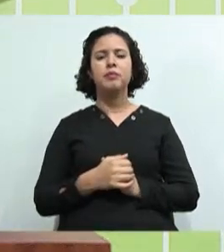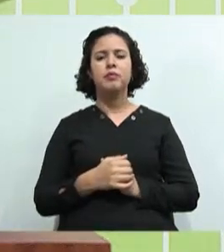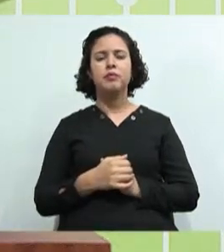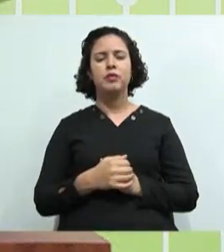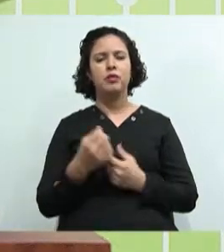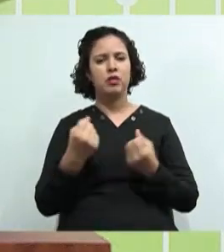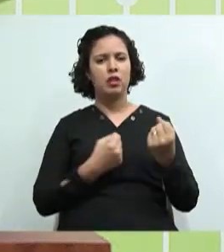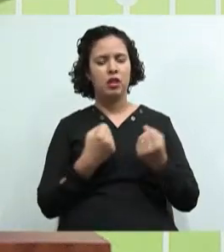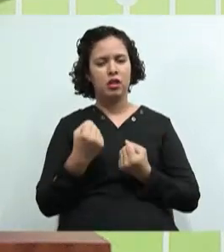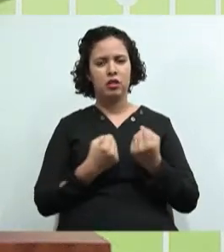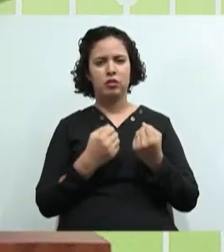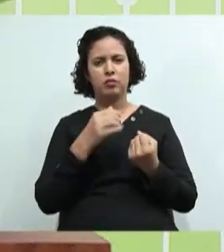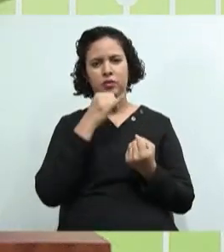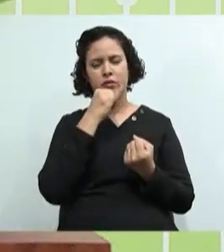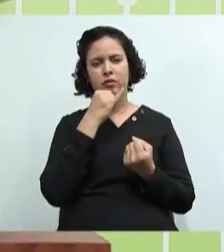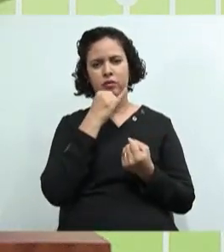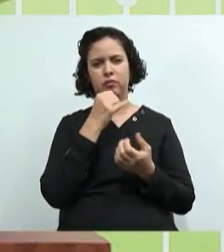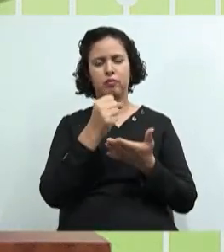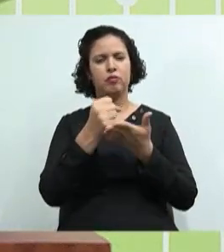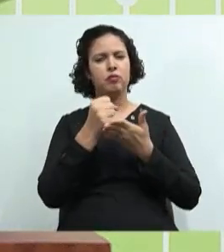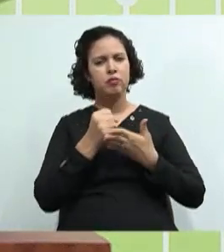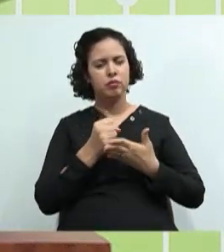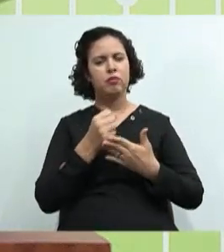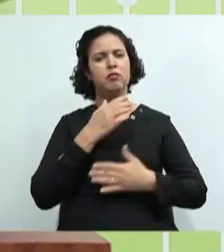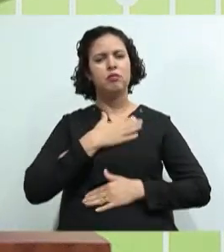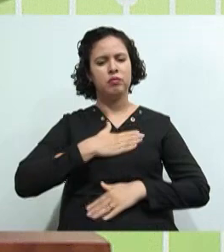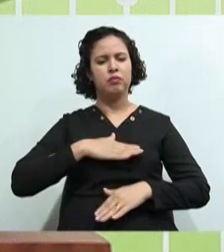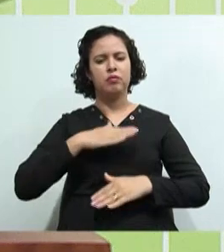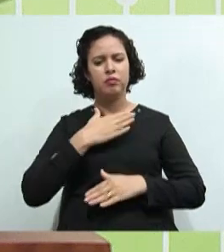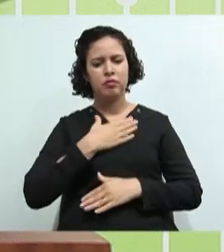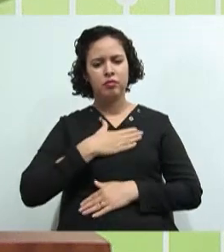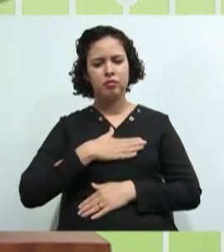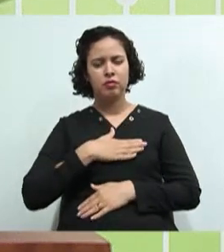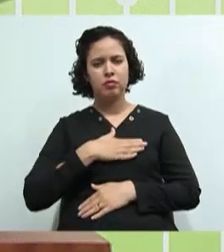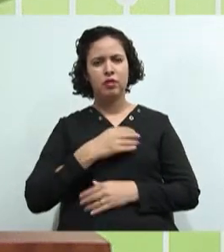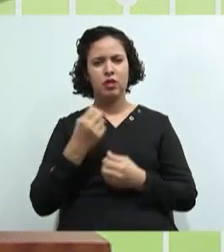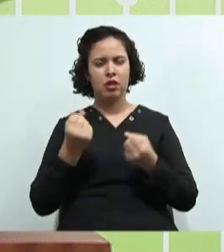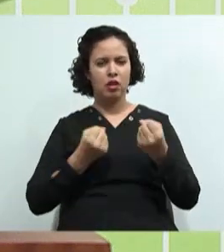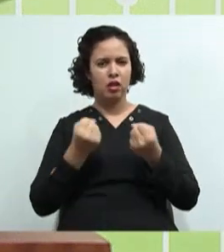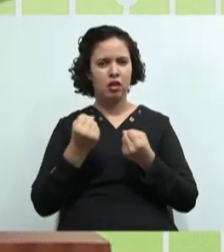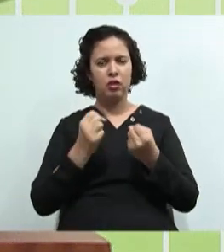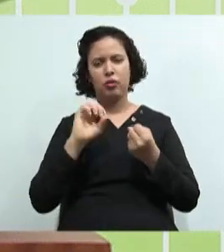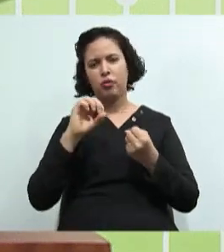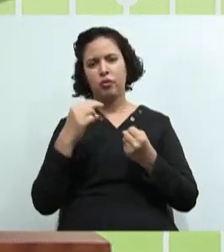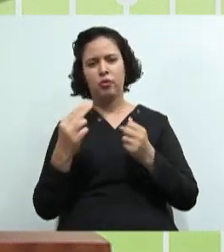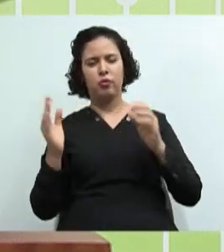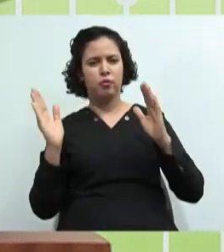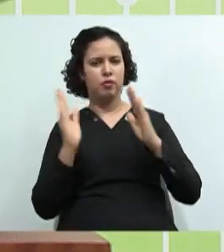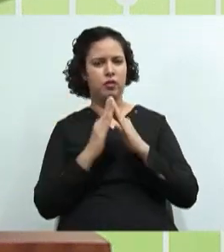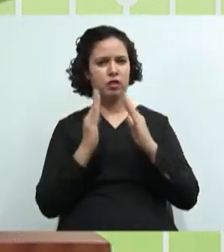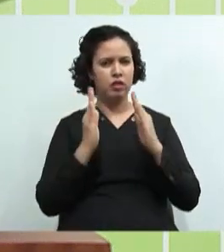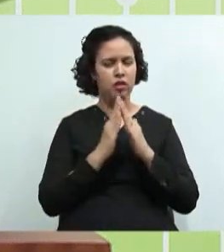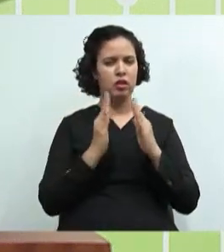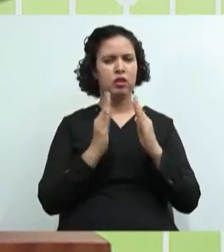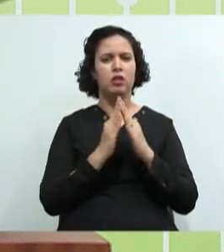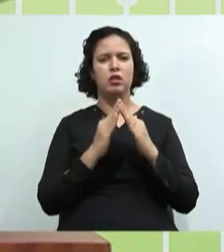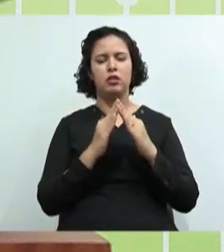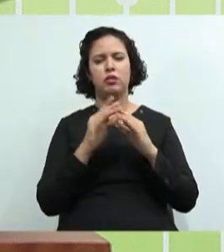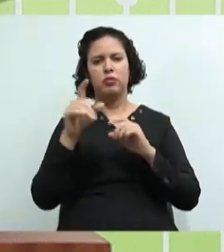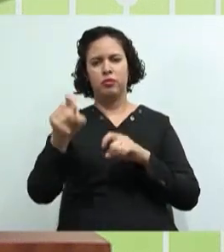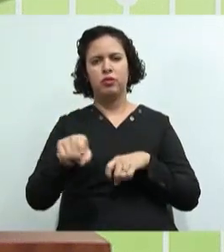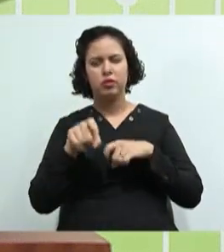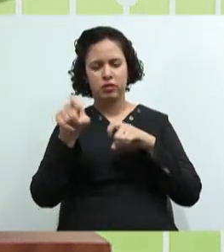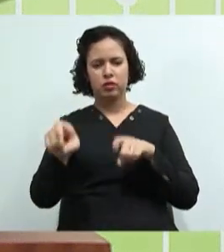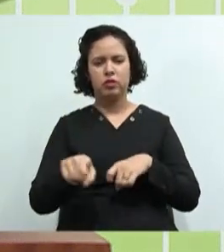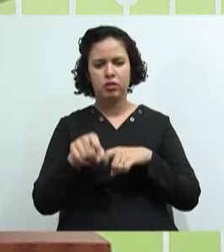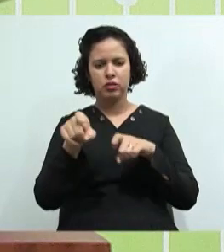Mas um carro que de repente te traga um conforto. E eu não estou falando de carro, mas assim, poderia ser uma casa, poderia ser uma chácara, uma